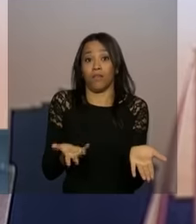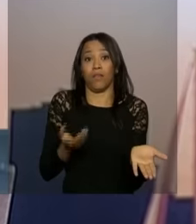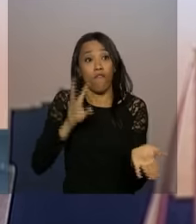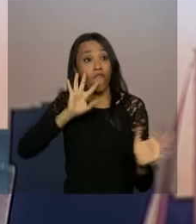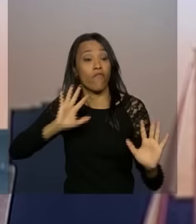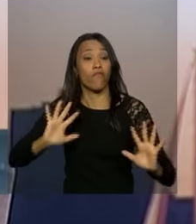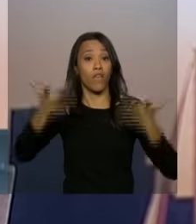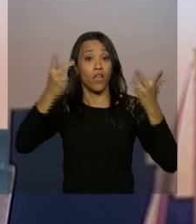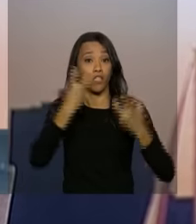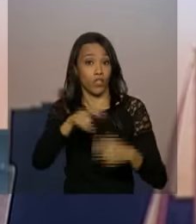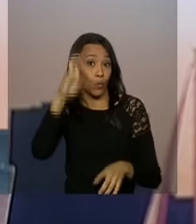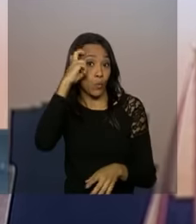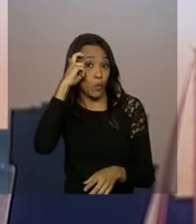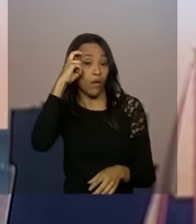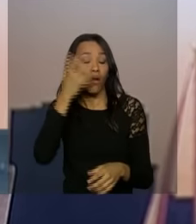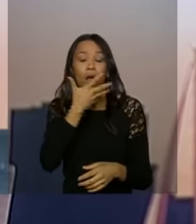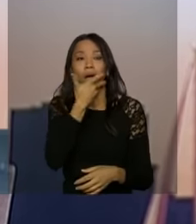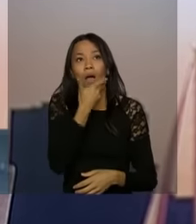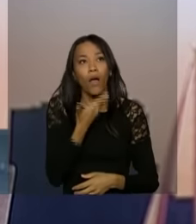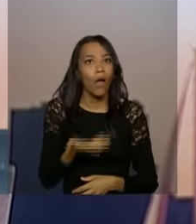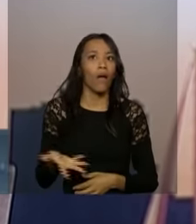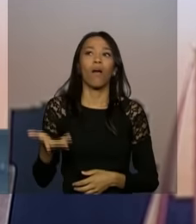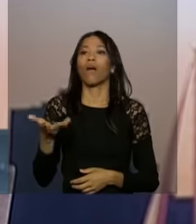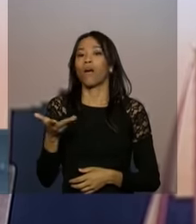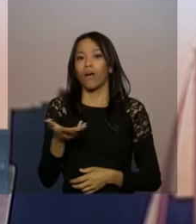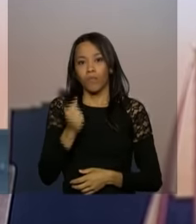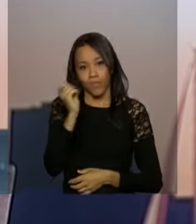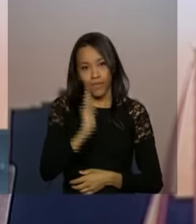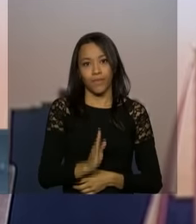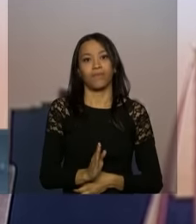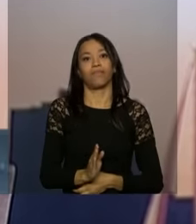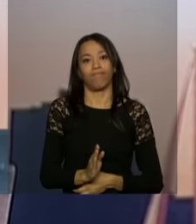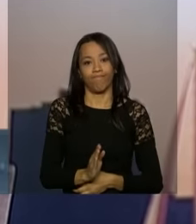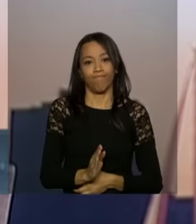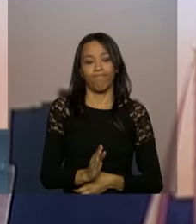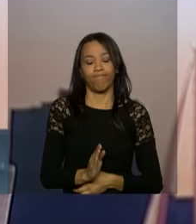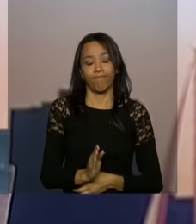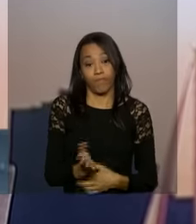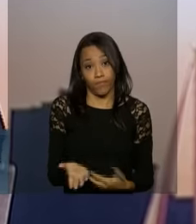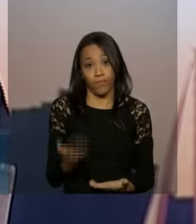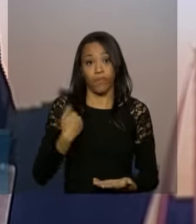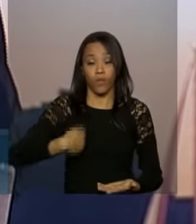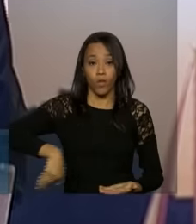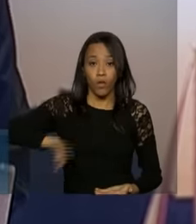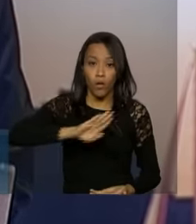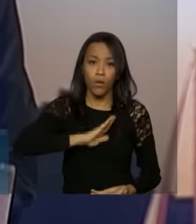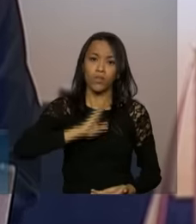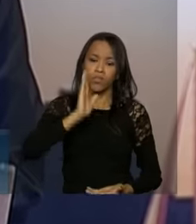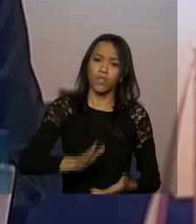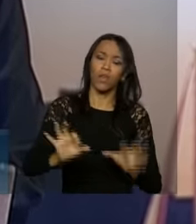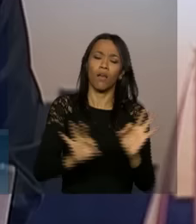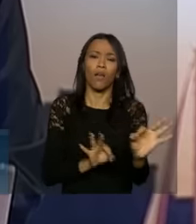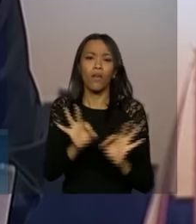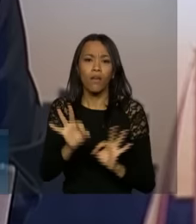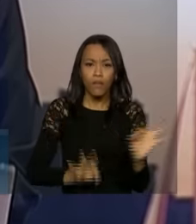cultural típica, se encantar com o Brasil. Nós realizamos